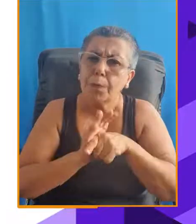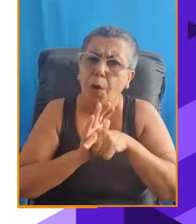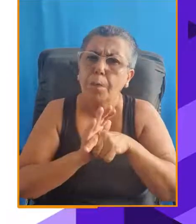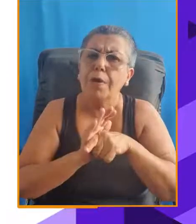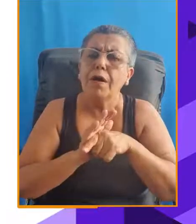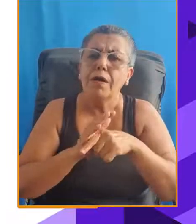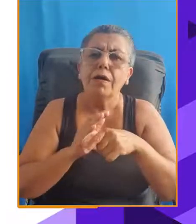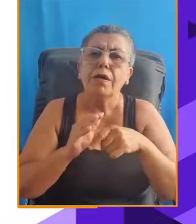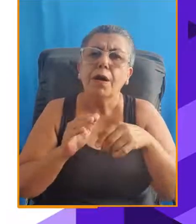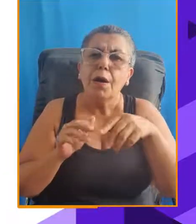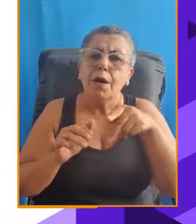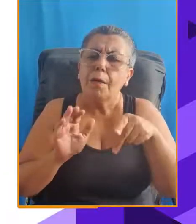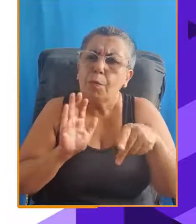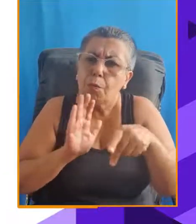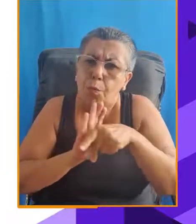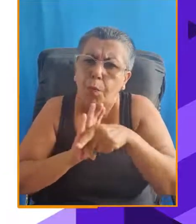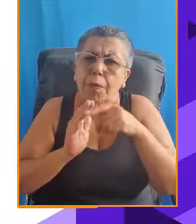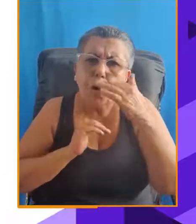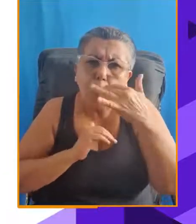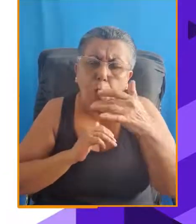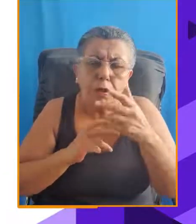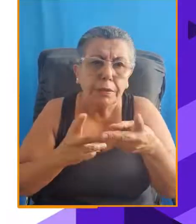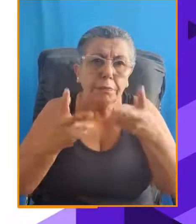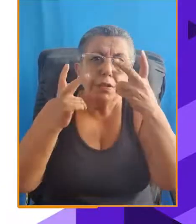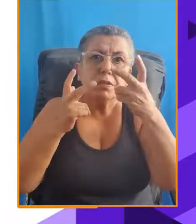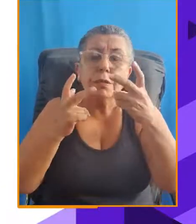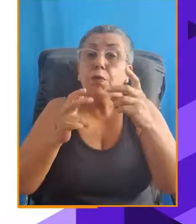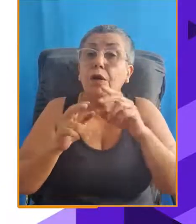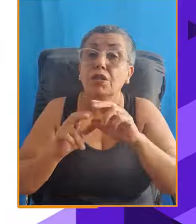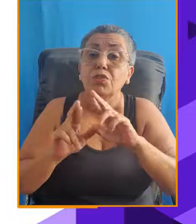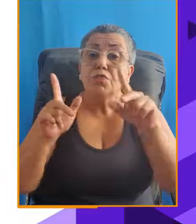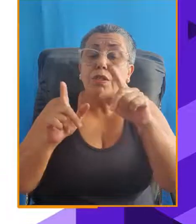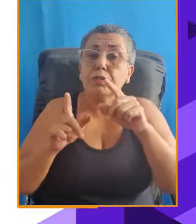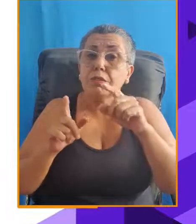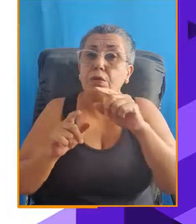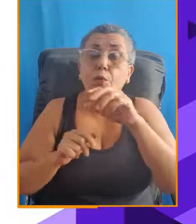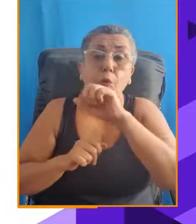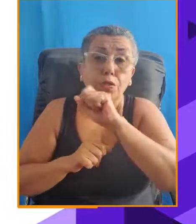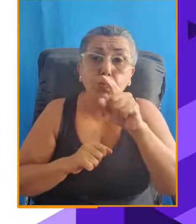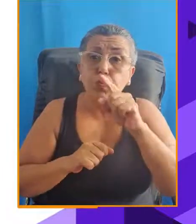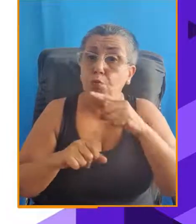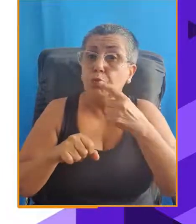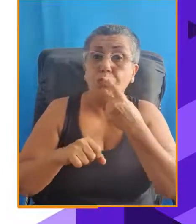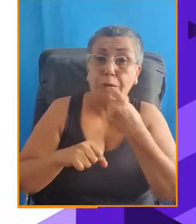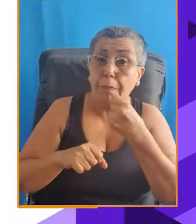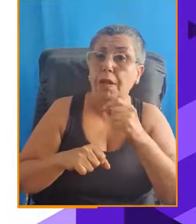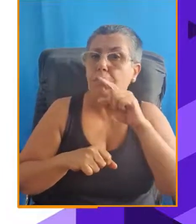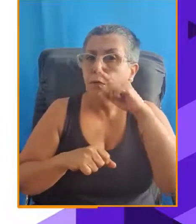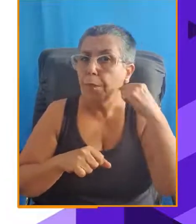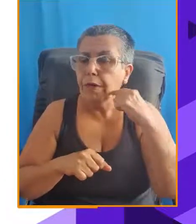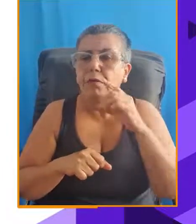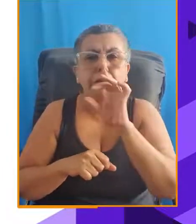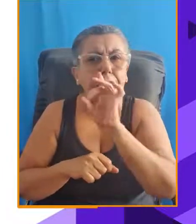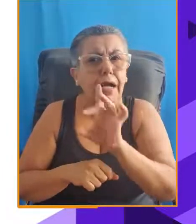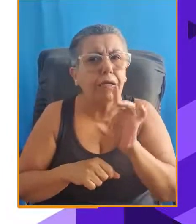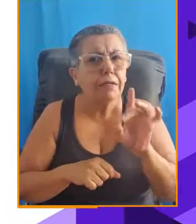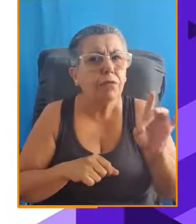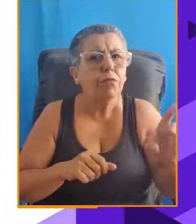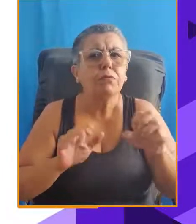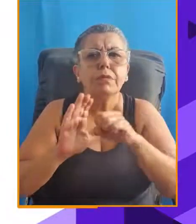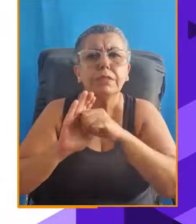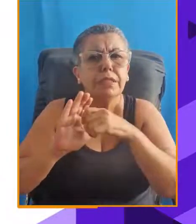propriedade da cor que vai permitir diferenciar o azul do vermelho do amarelo. Cada um dos matizes